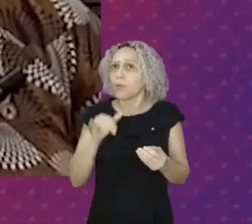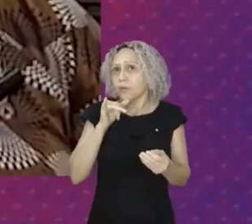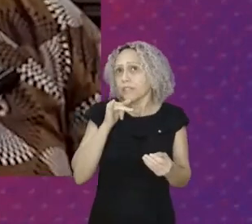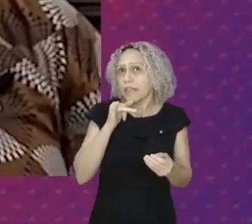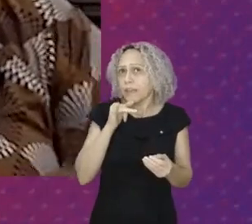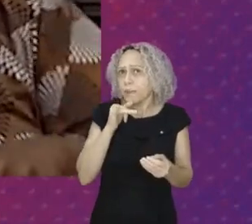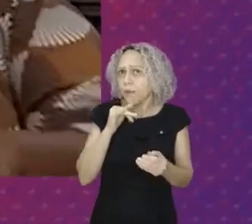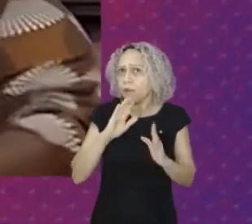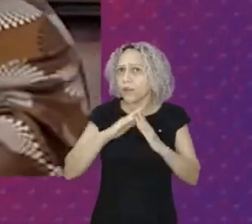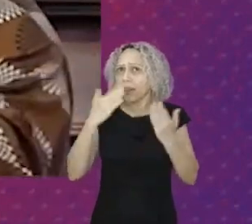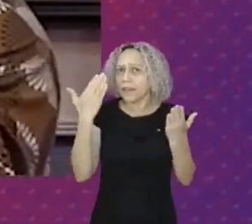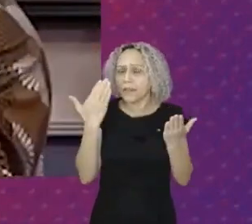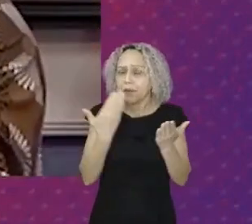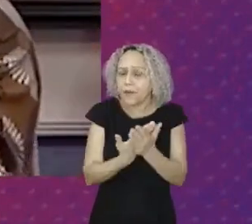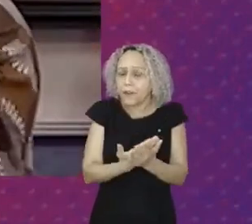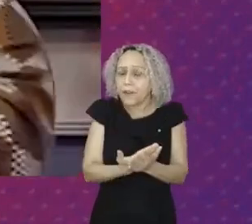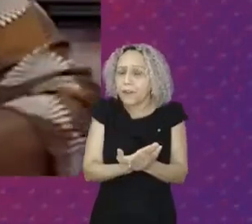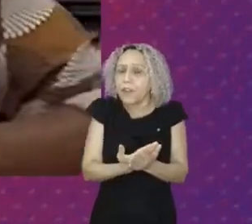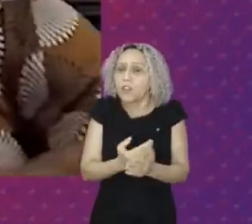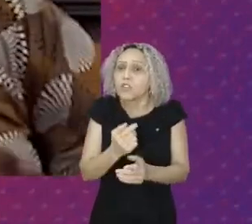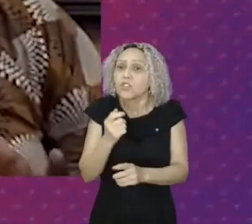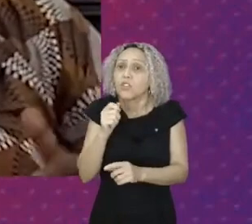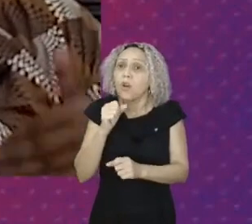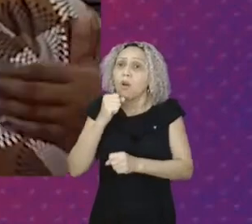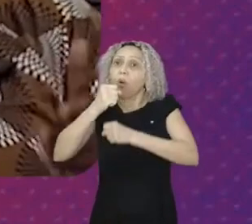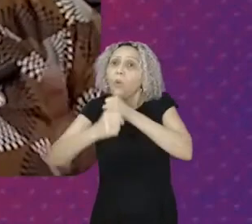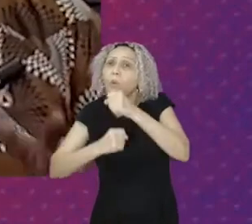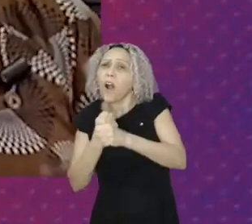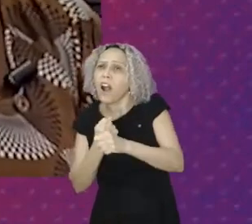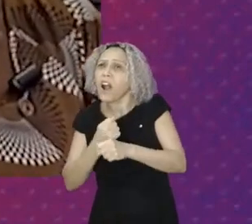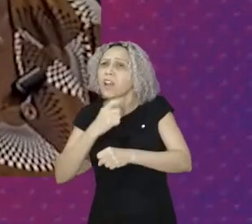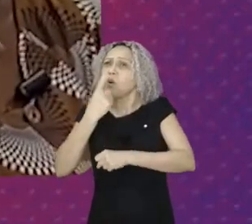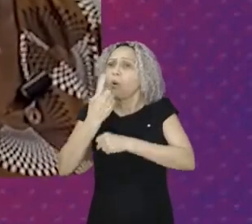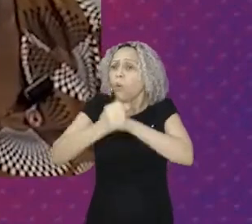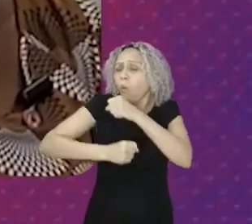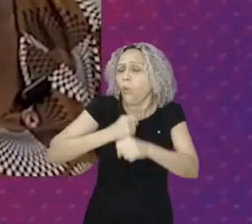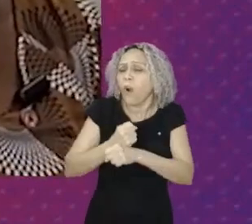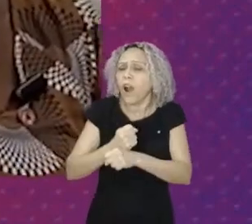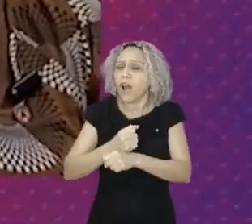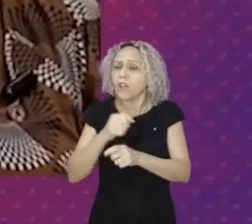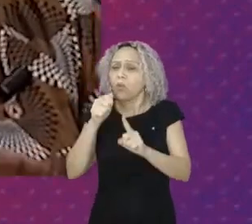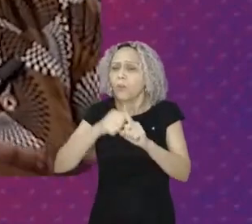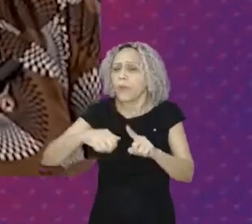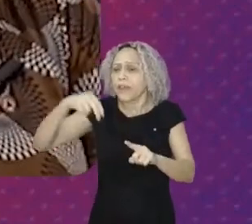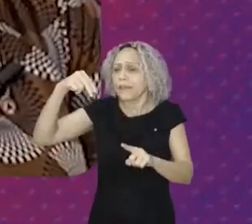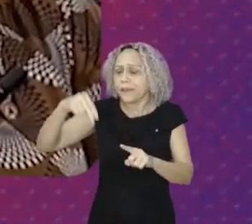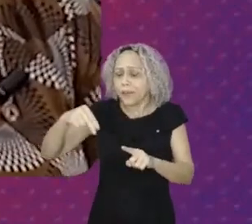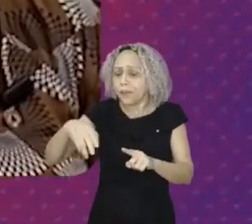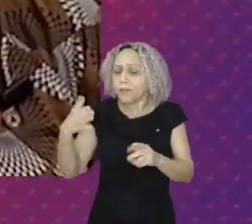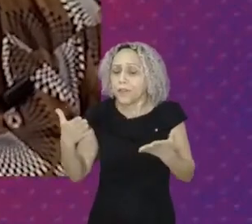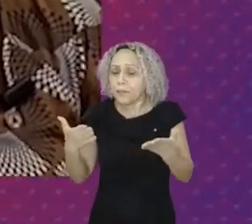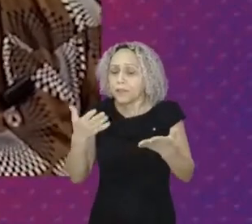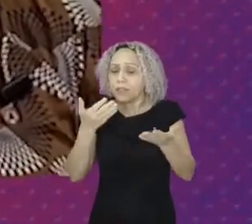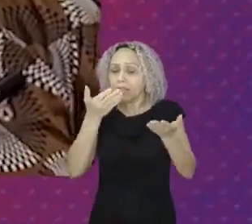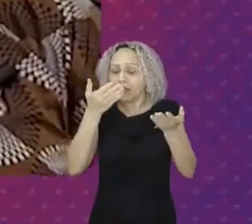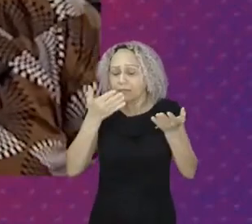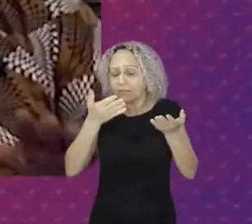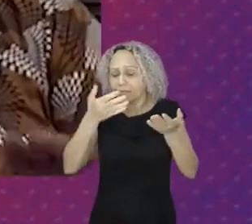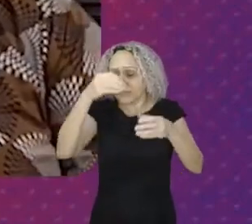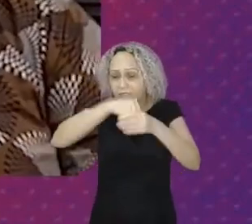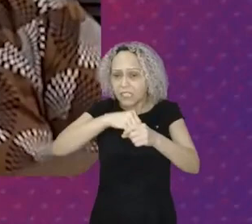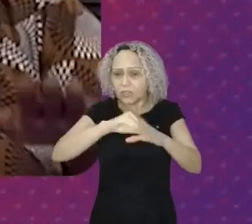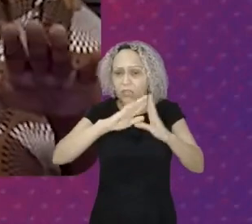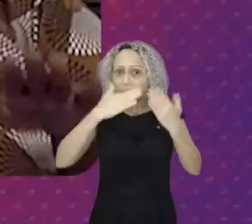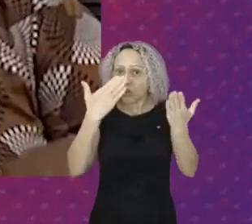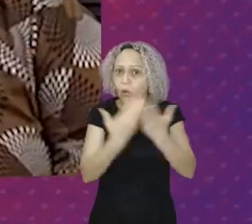fato, implementar a lei nos currículos escolares. Do ponto de vista do Ministério da Educação, algumas ações foram feitas, gente.